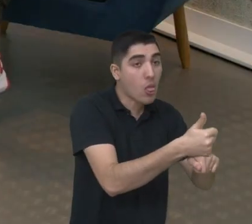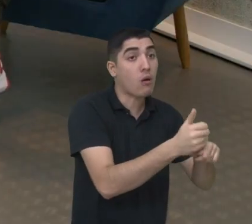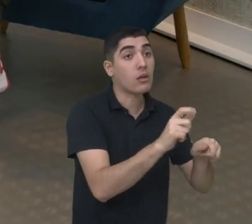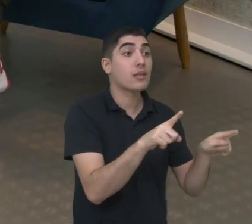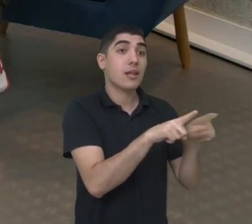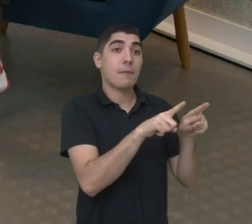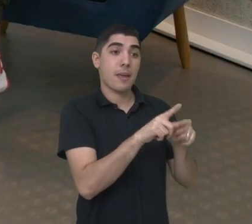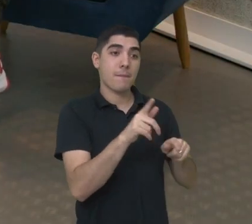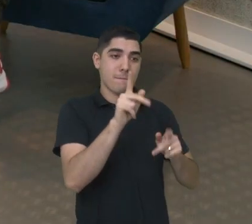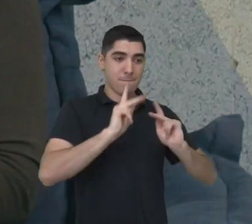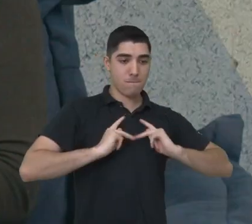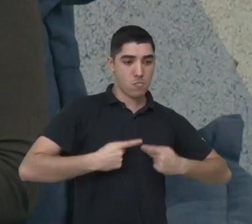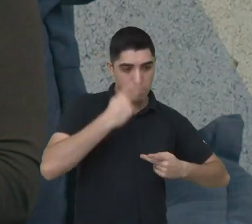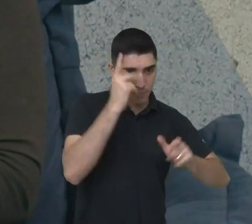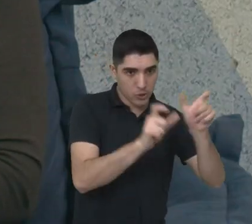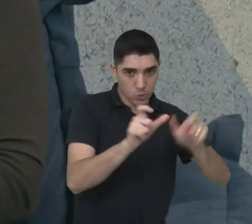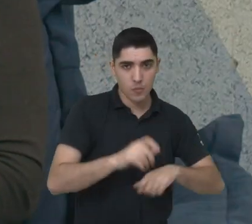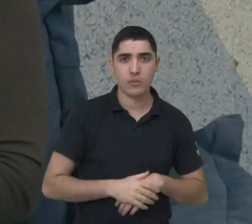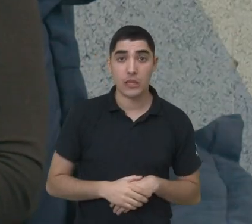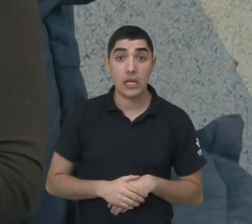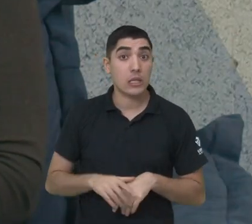do produto e conhecendo